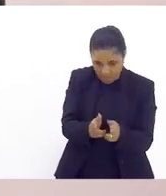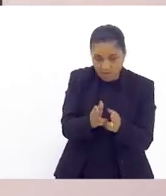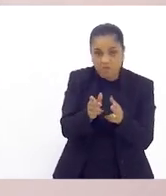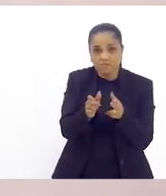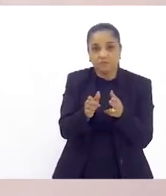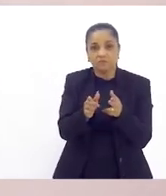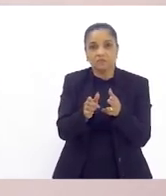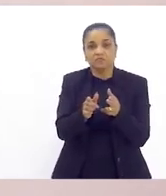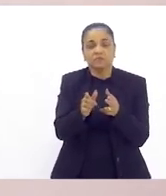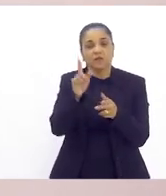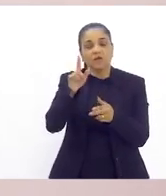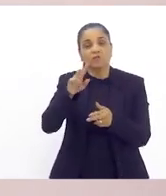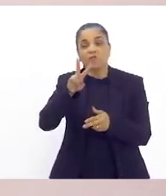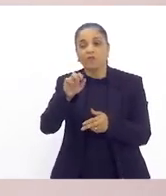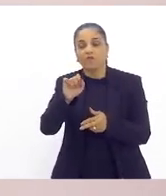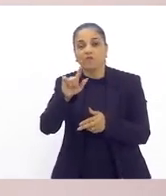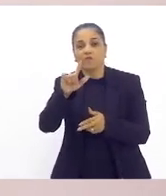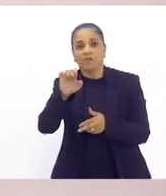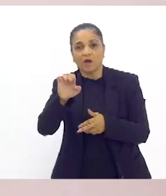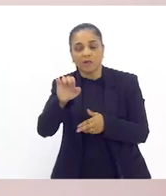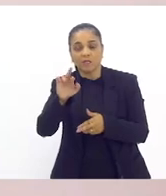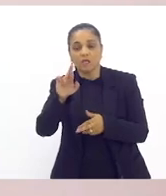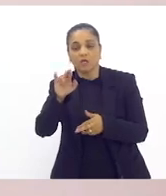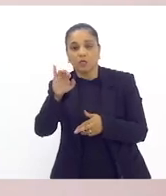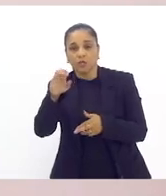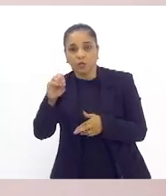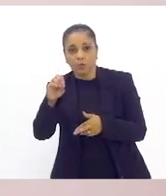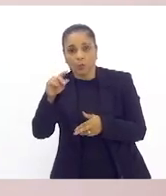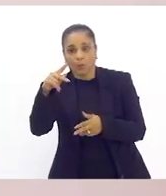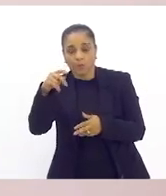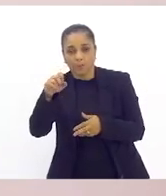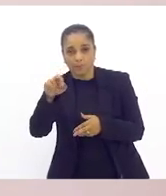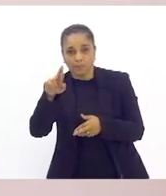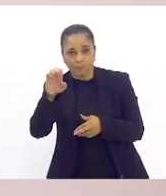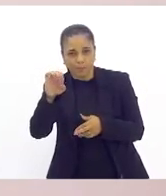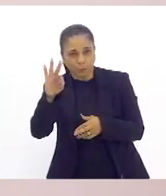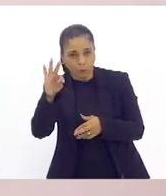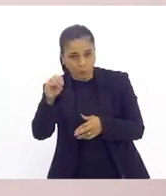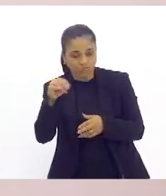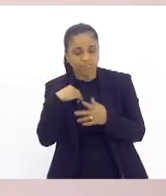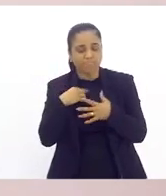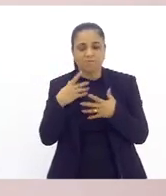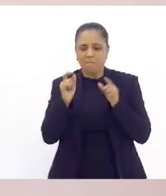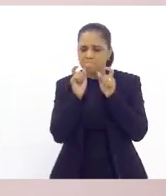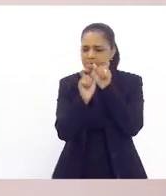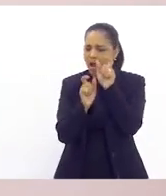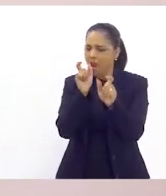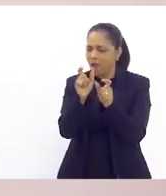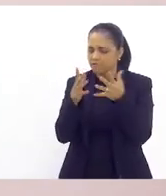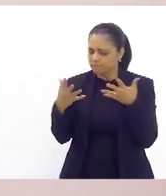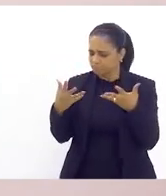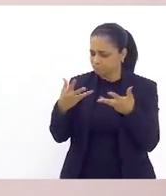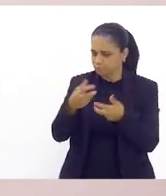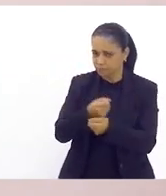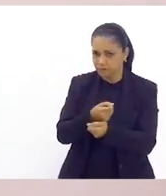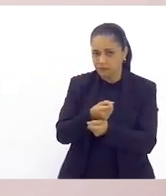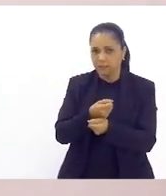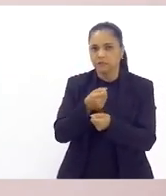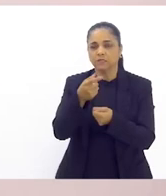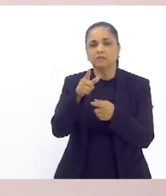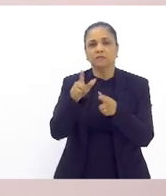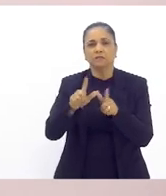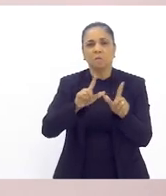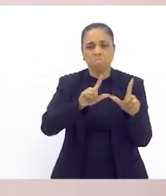infelizmente ou felizmente para vocês as palavras são muito bonitas o rapaz o amor não sei quem é que faz o